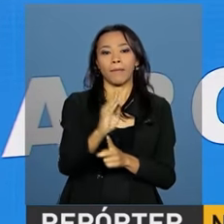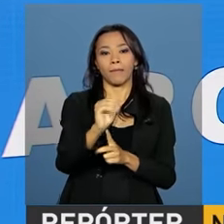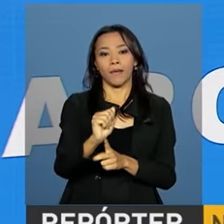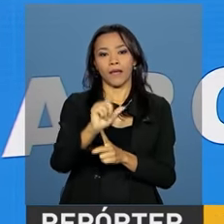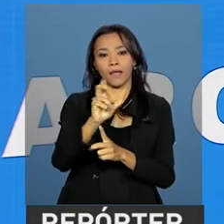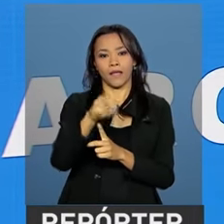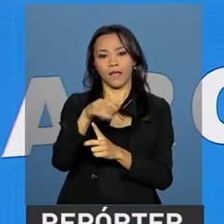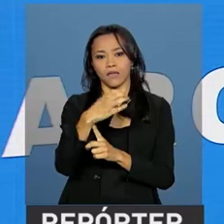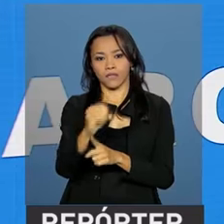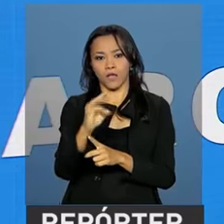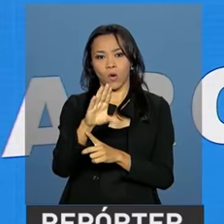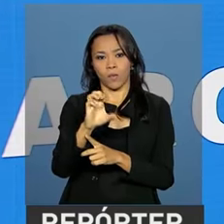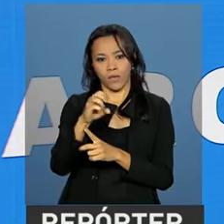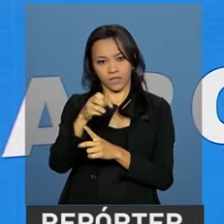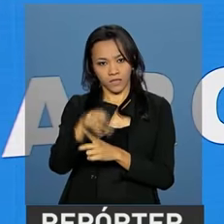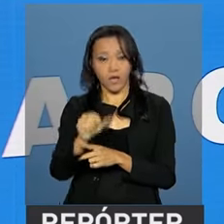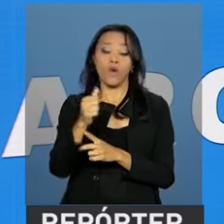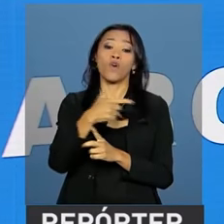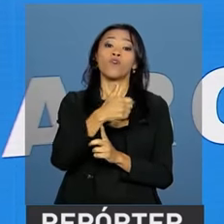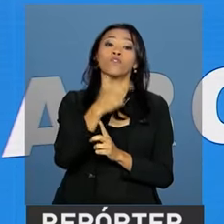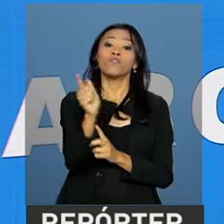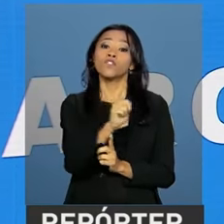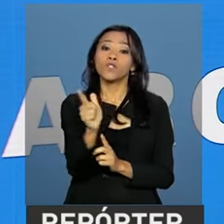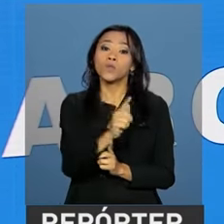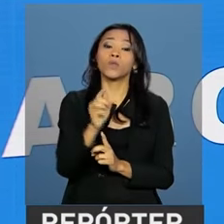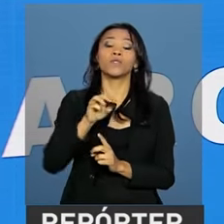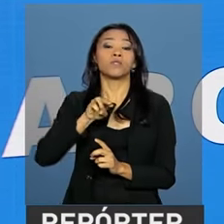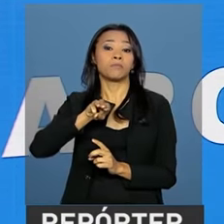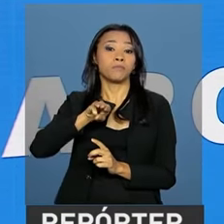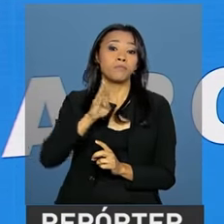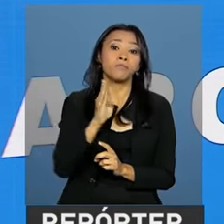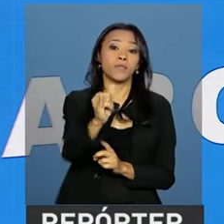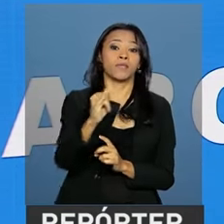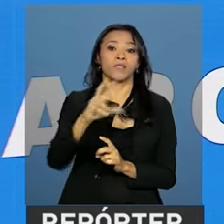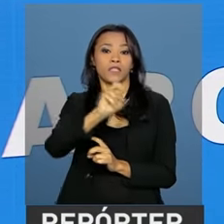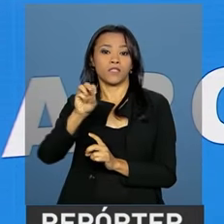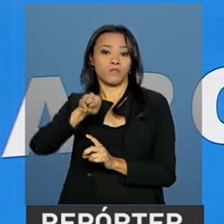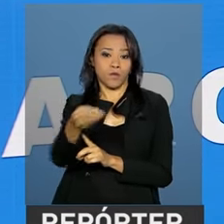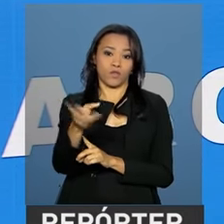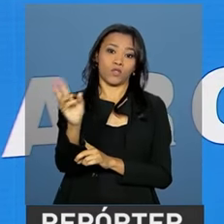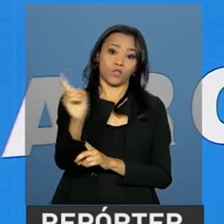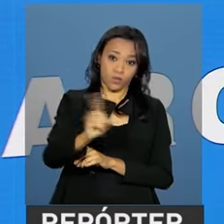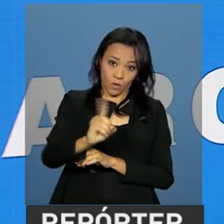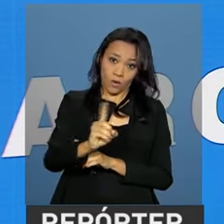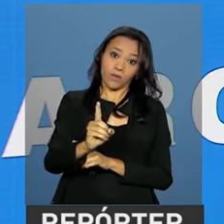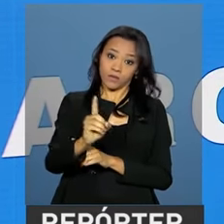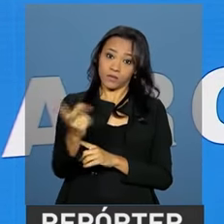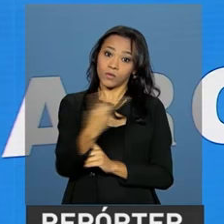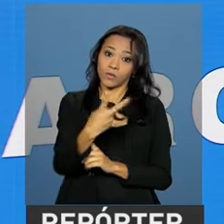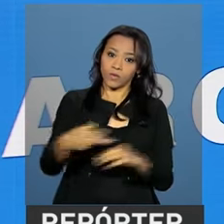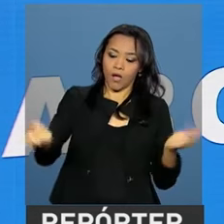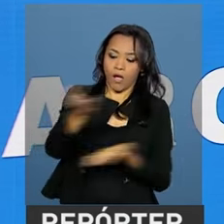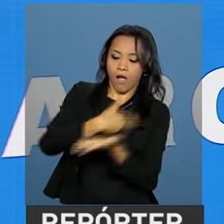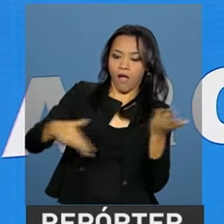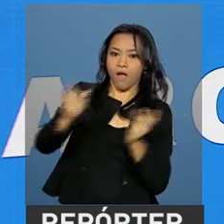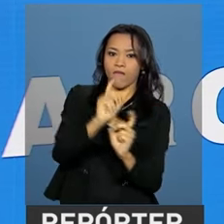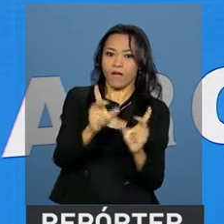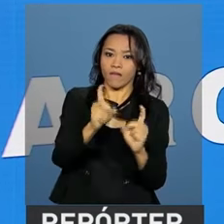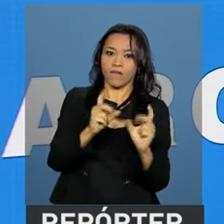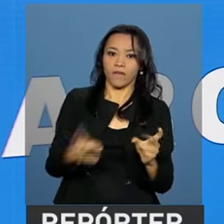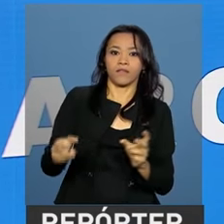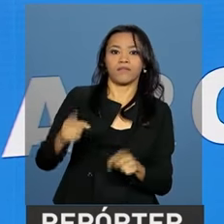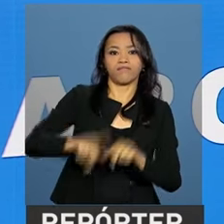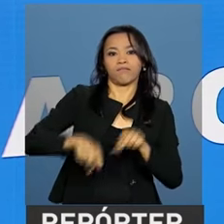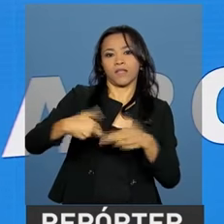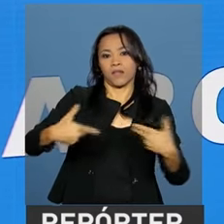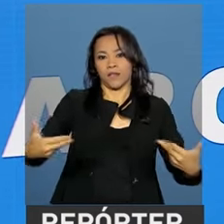a 22 bilhões e meio de dólares. O país vizinho é o terceiro principal destino das exportações brasileiras e o